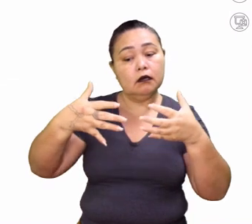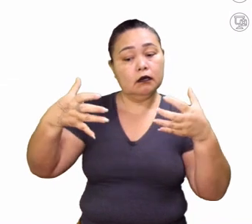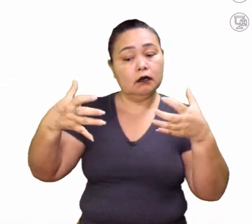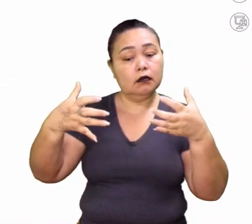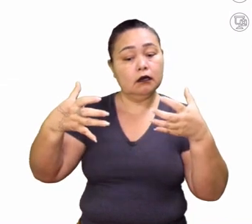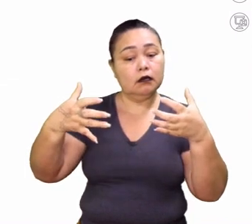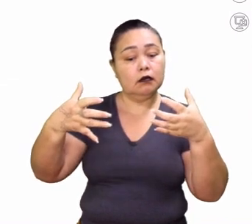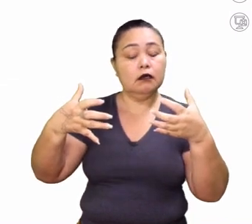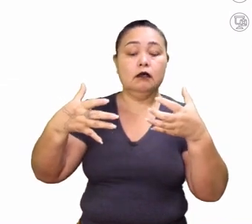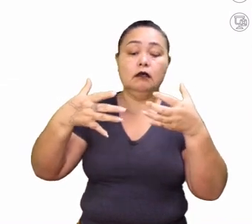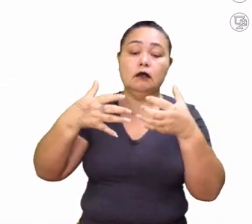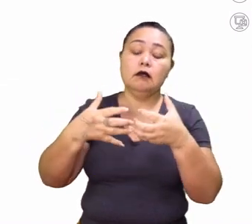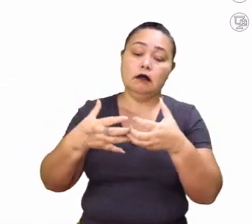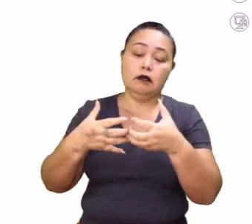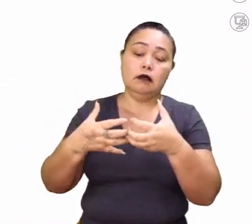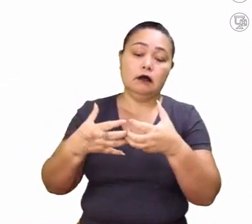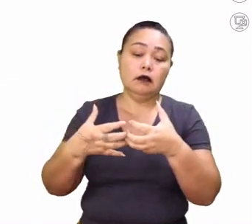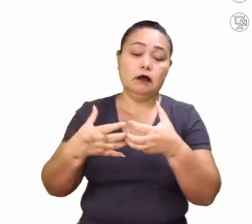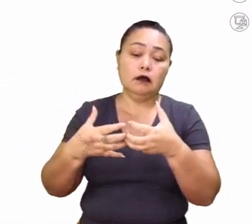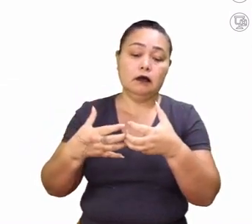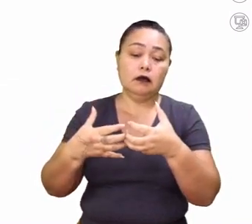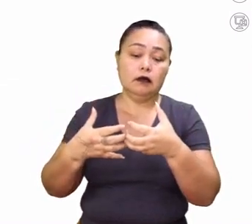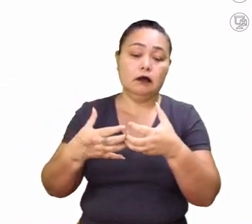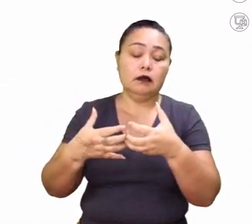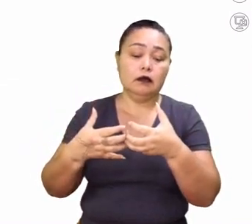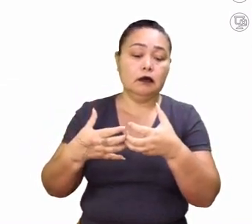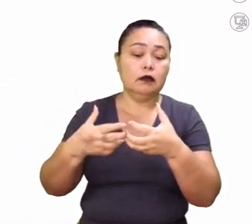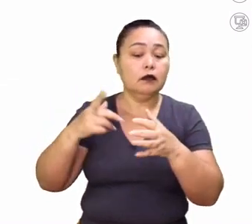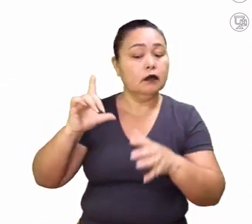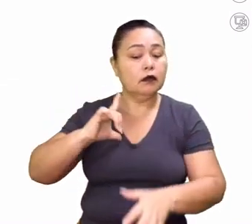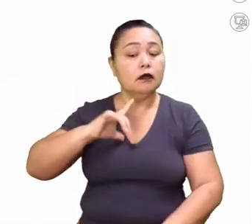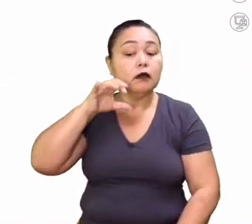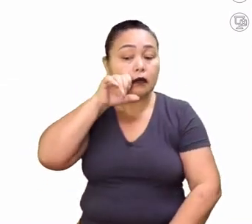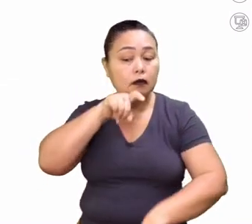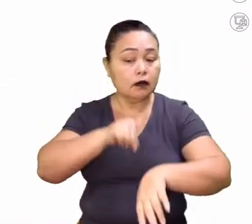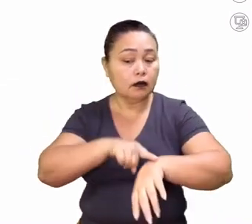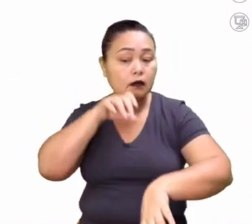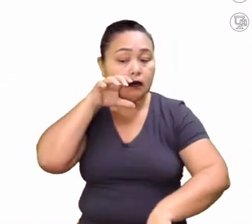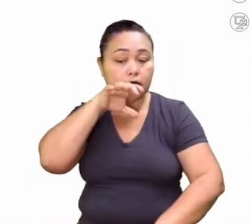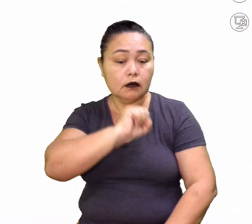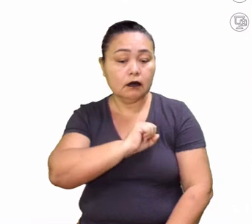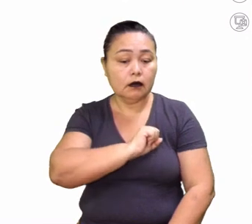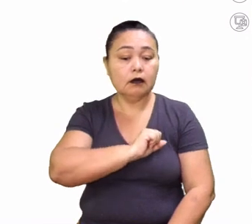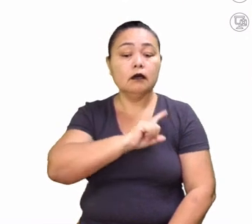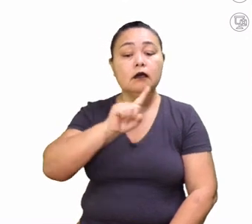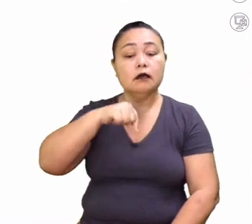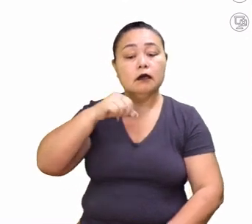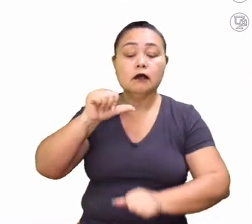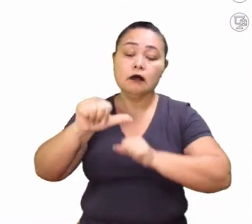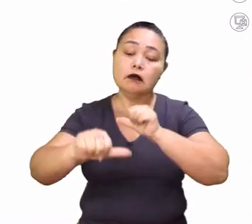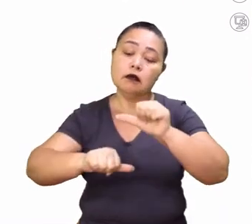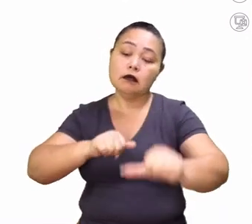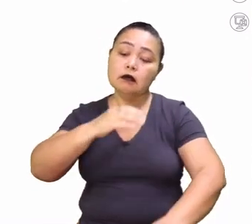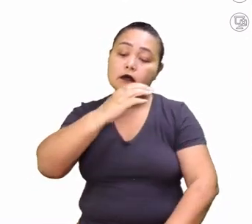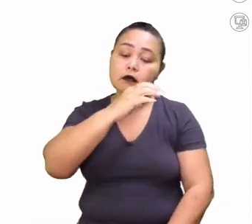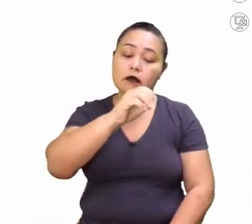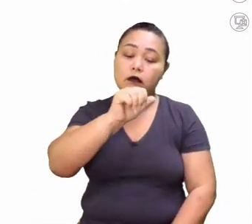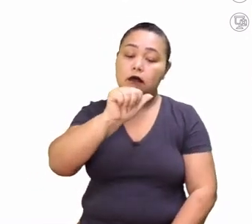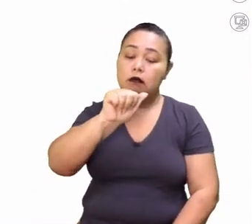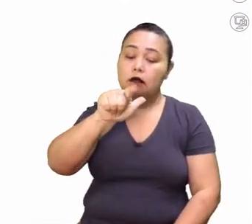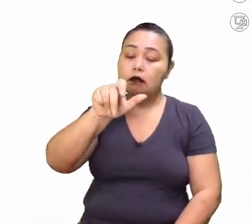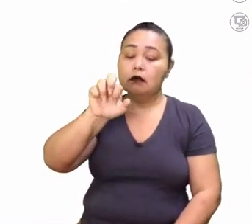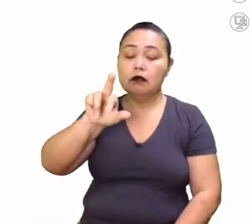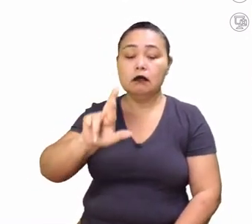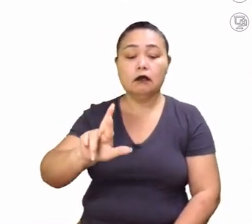gás ou comprimir o gás contrair e tem que ser bem rápida de tal maneira que a troca de calor com ambiente